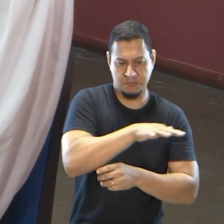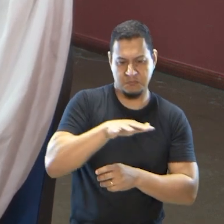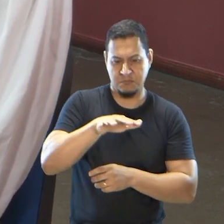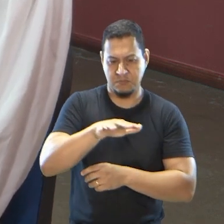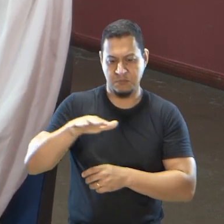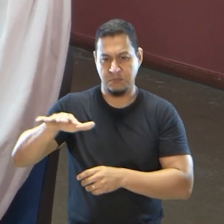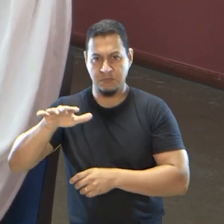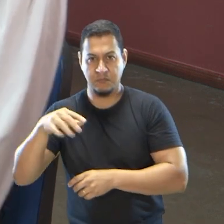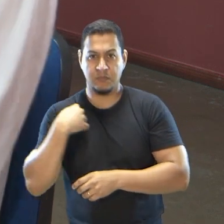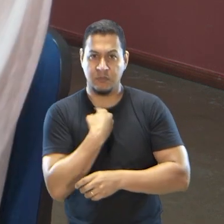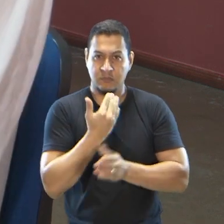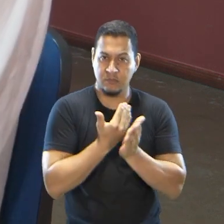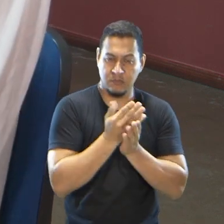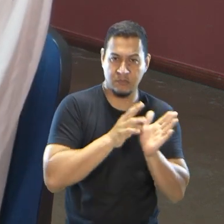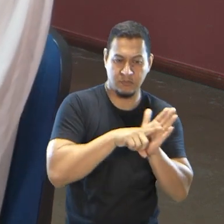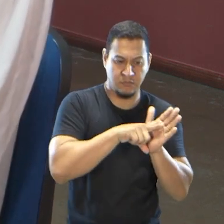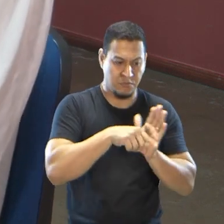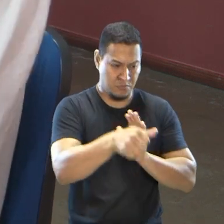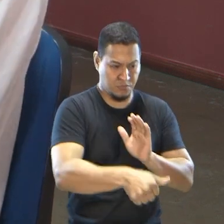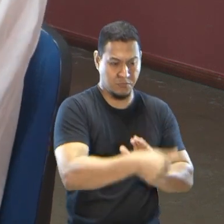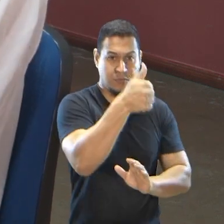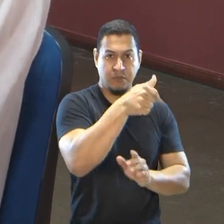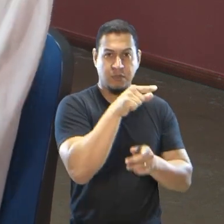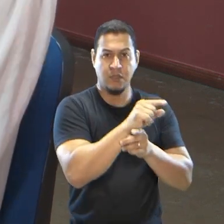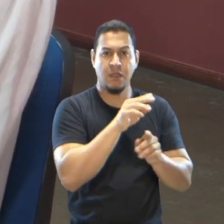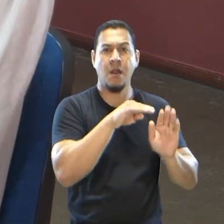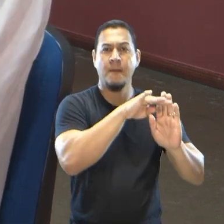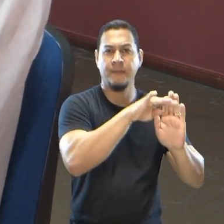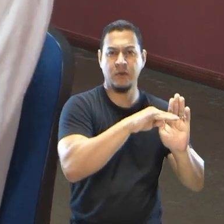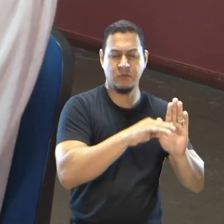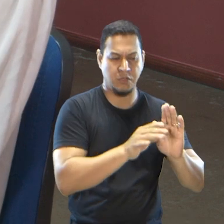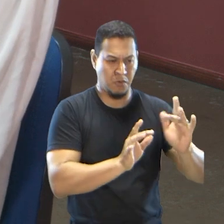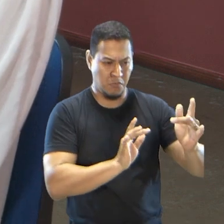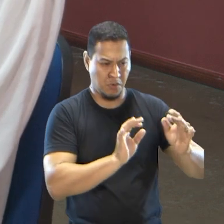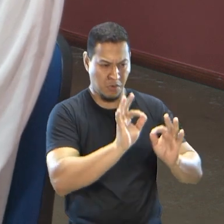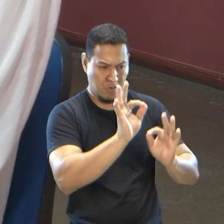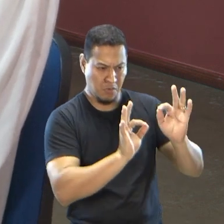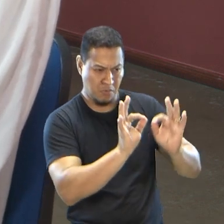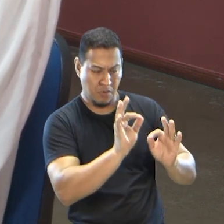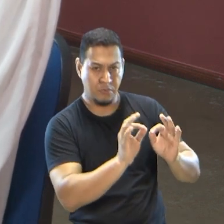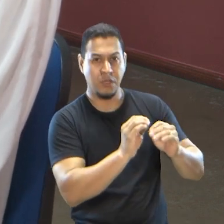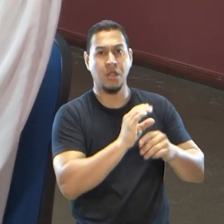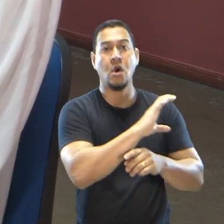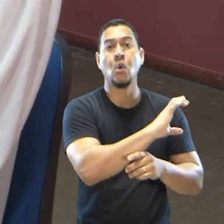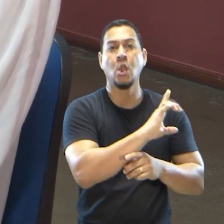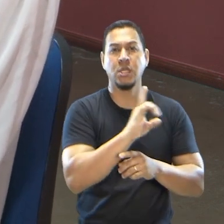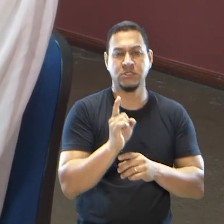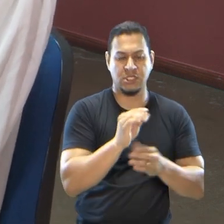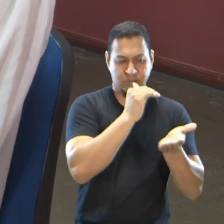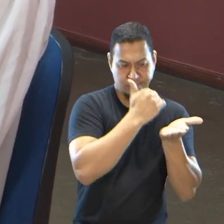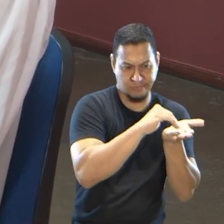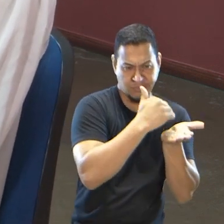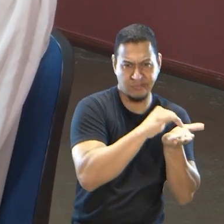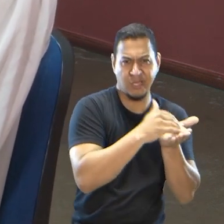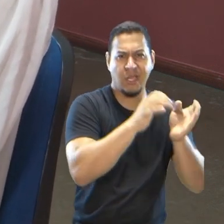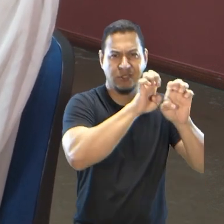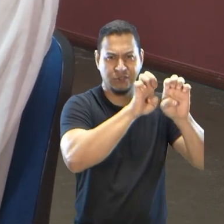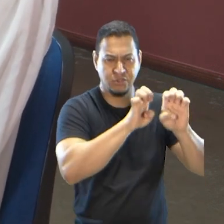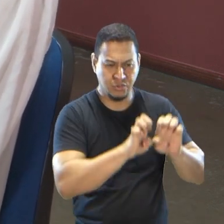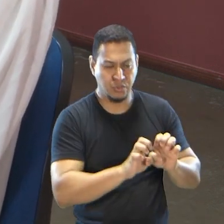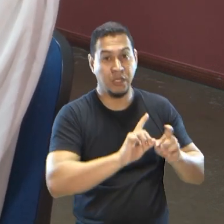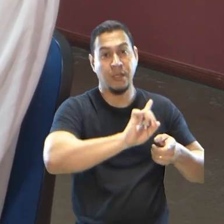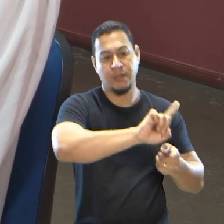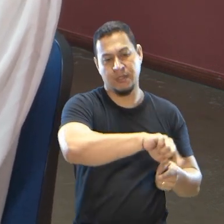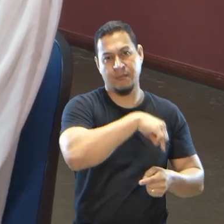que a gente vai investigar. Primeiro foi sobre o programa, coordenação, questão da secretaria, estrutura